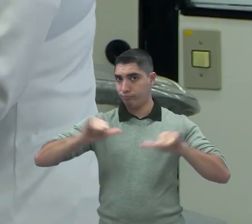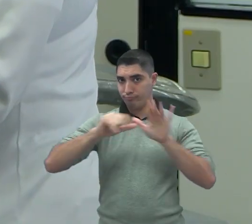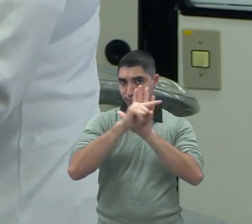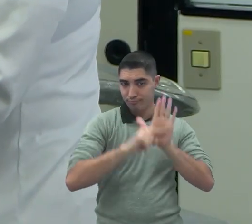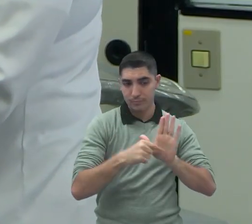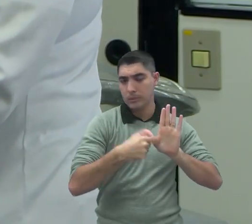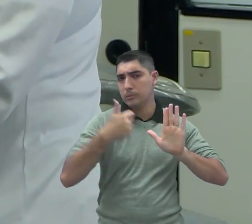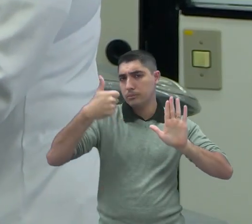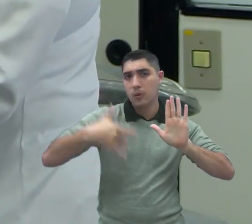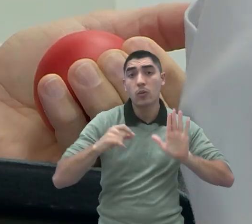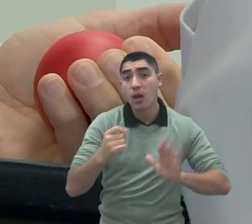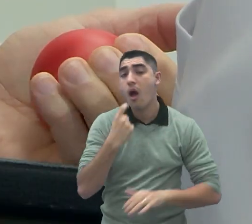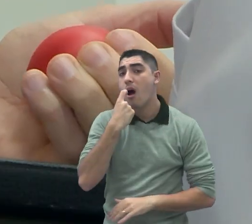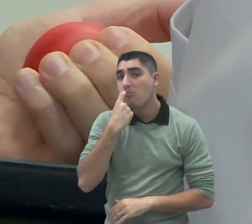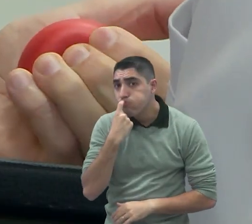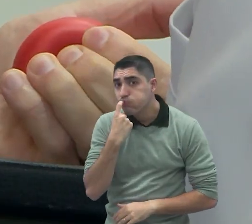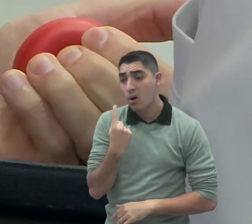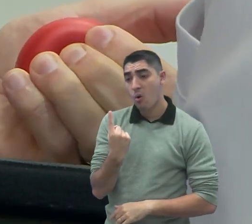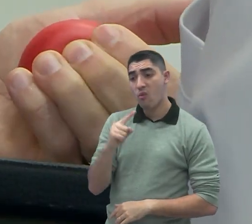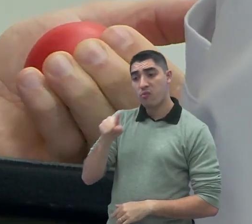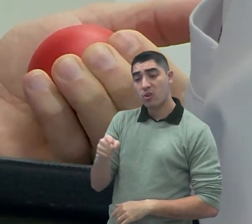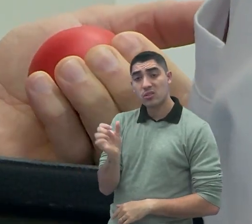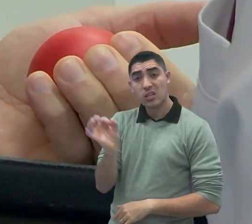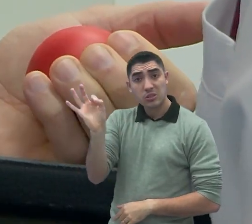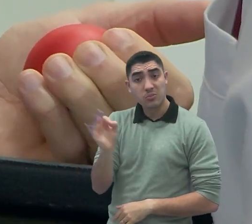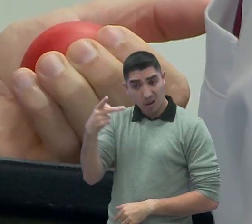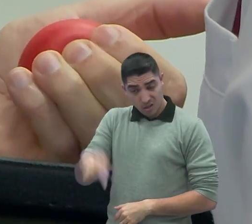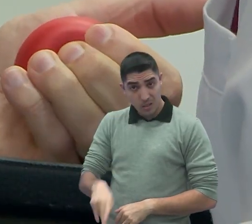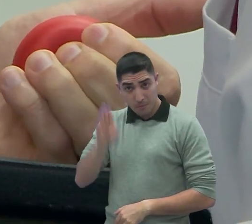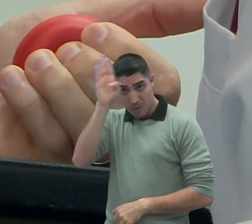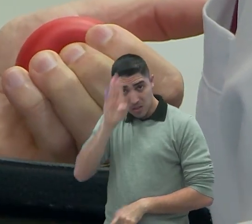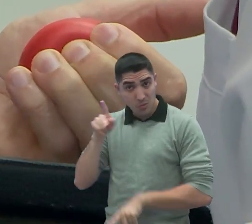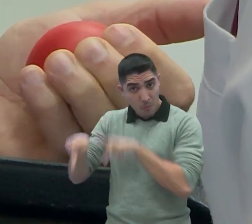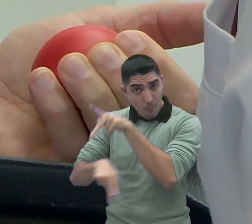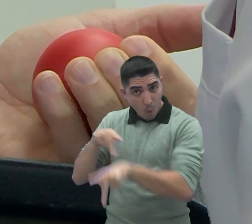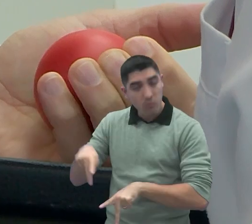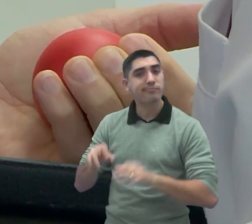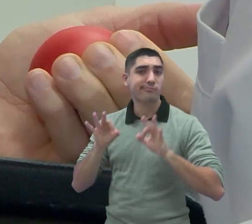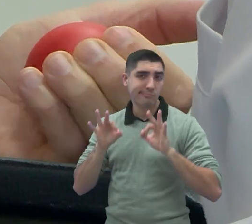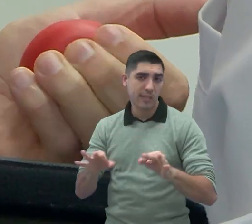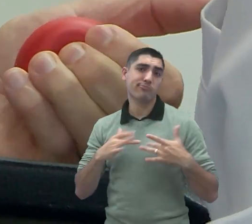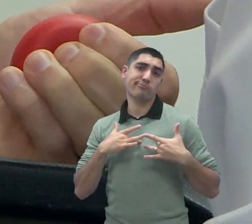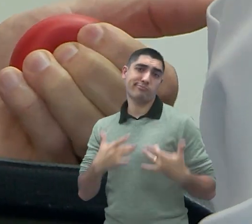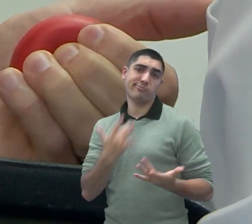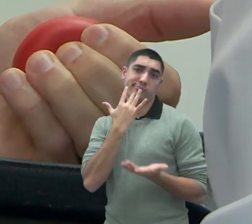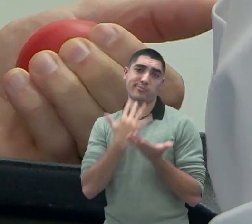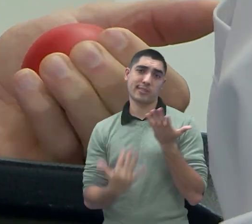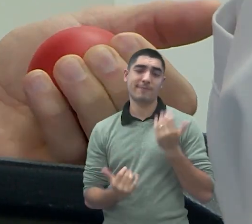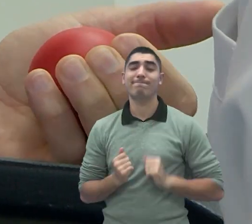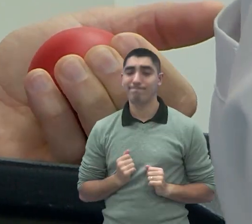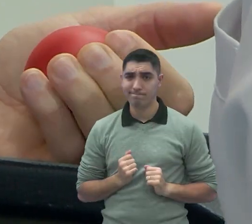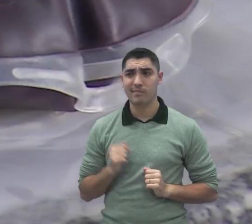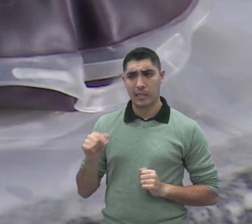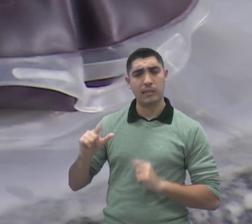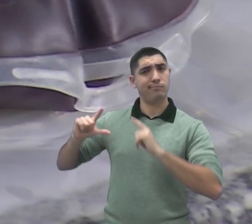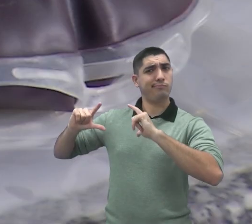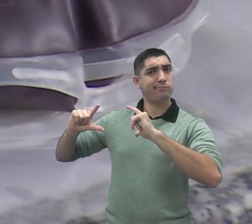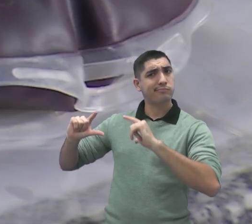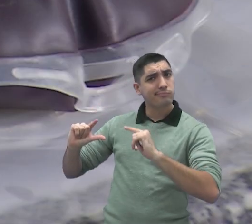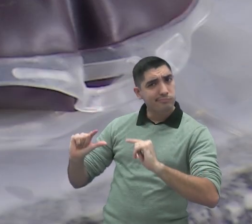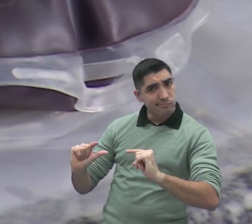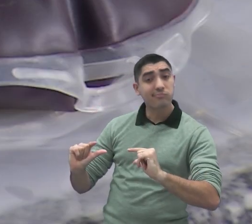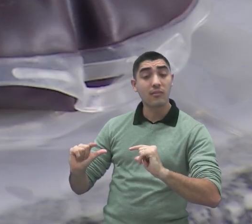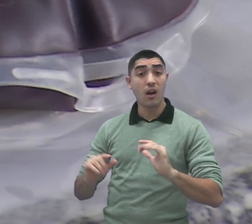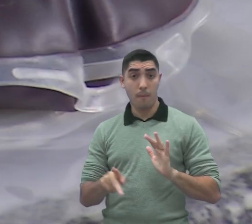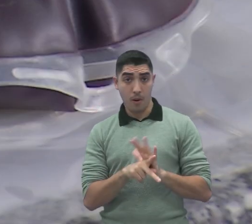do Ministério da Saúde, apenas 1,6% da população brasileira é doadora de sangue. O